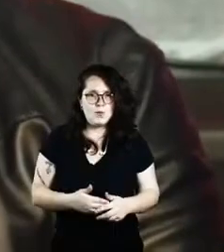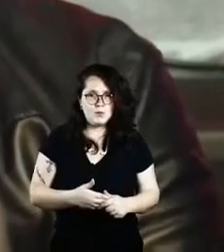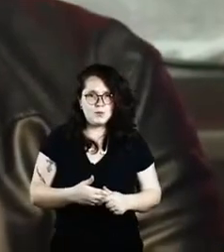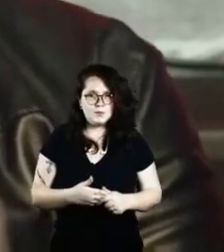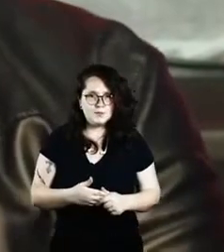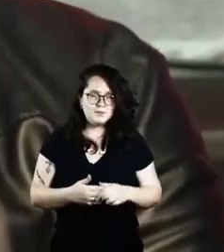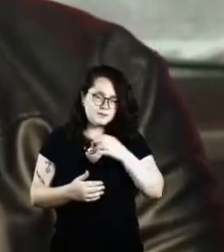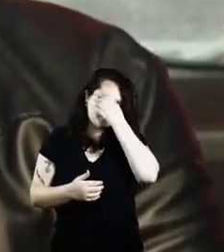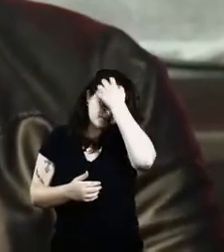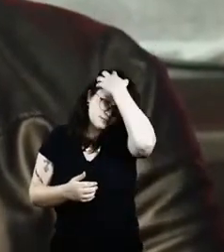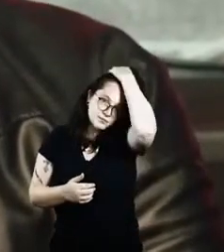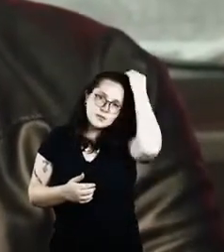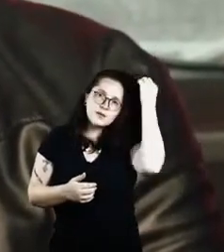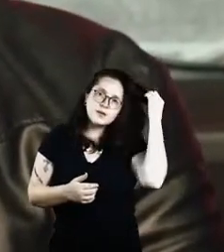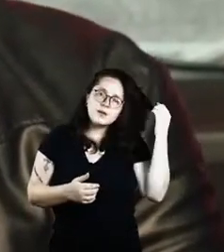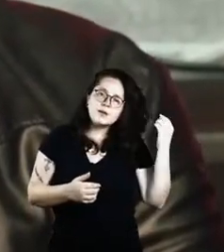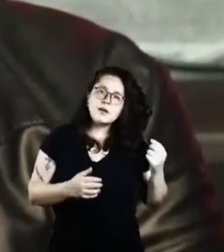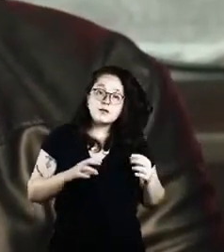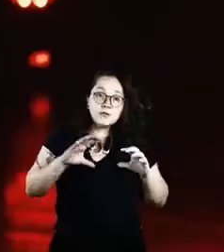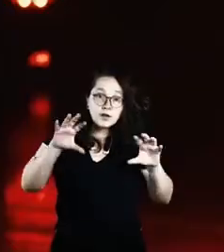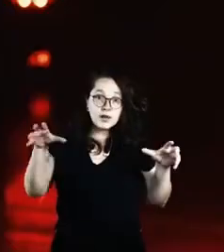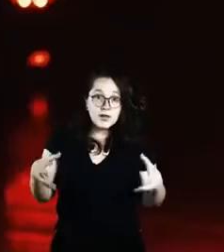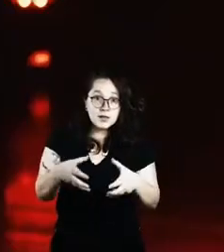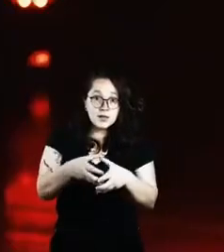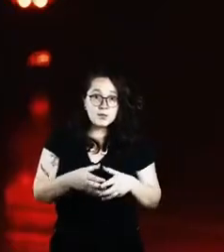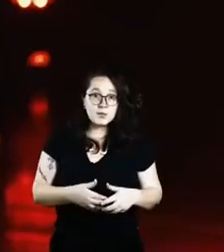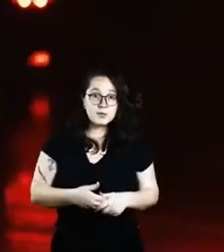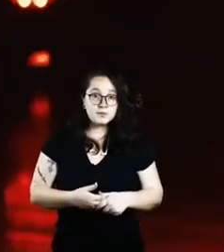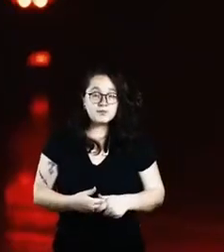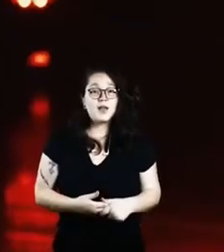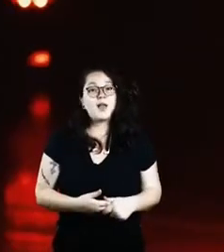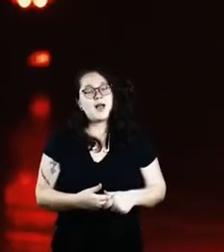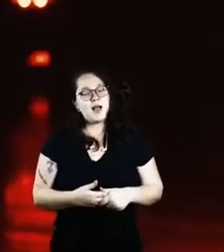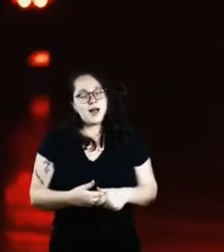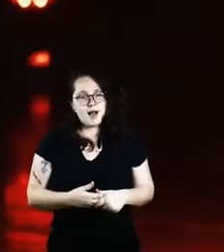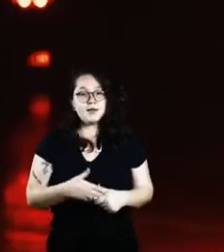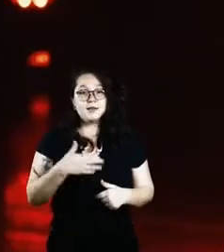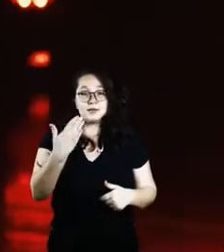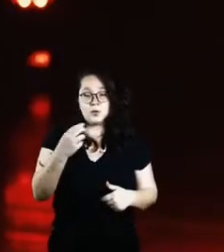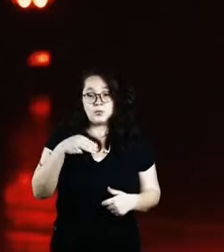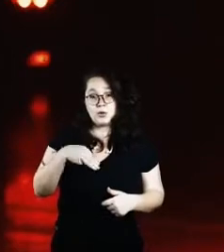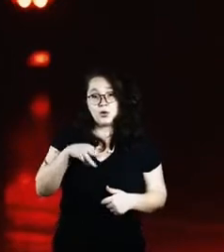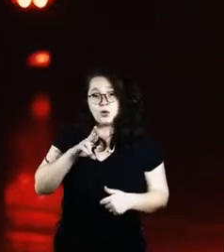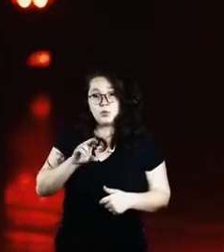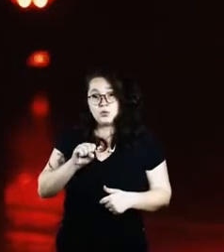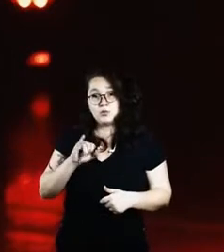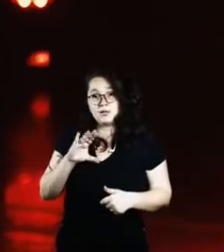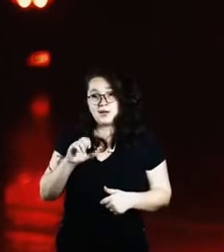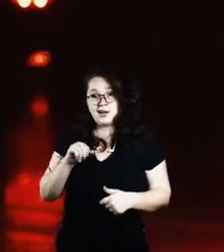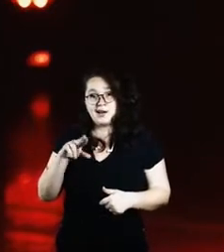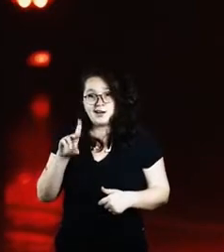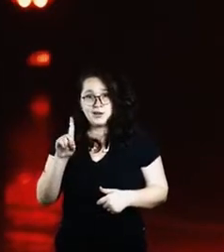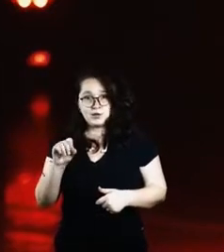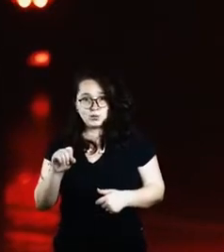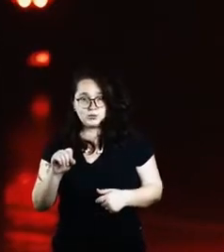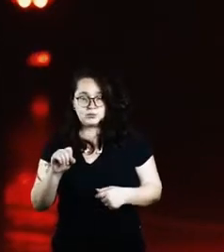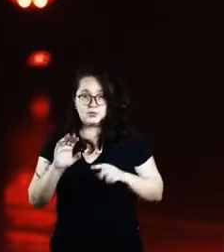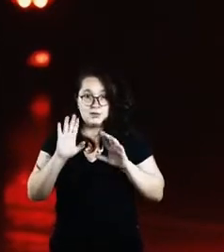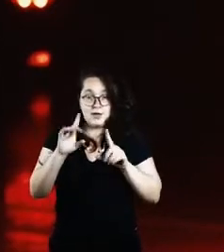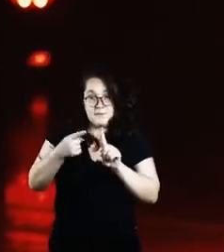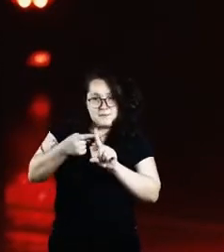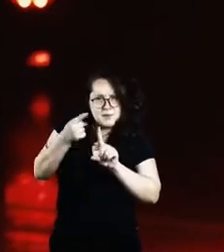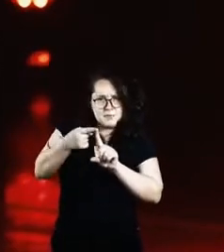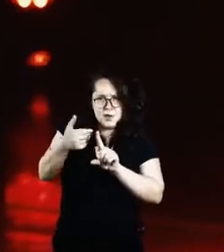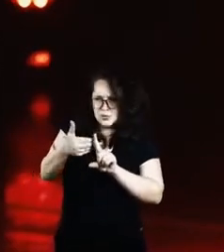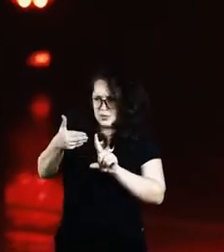música, de equipe? Não, a equipe, o Musicaleando, ele já primeiro surgiu a Chic Show,